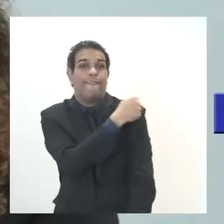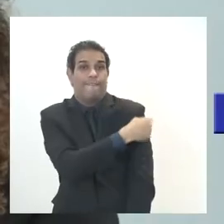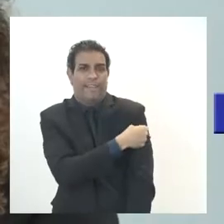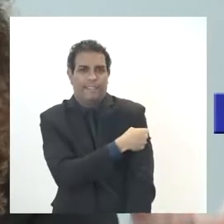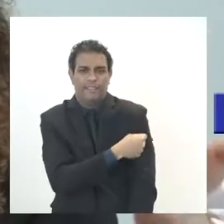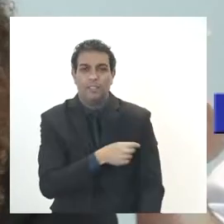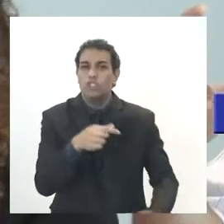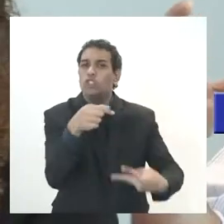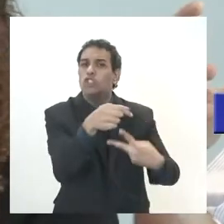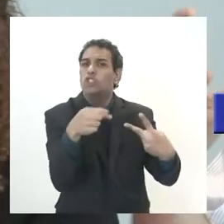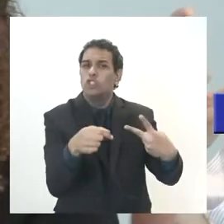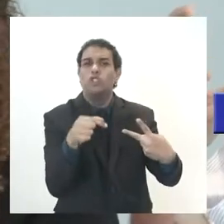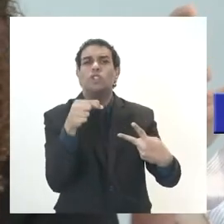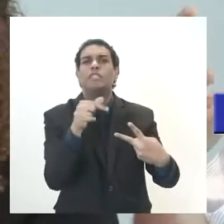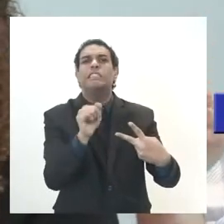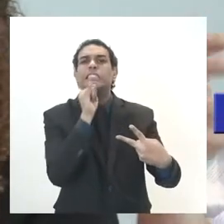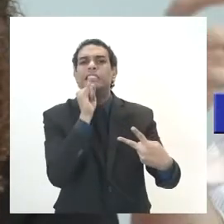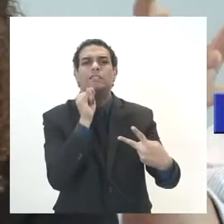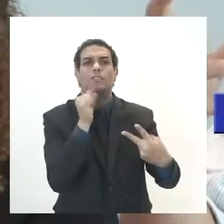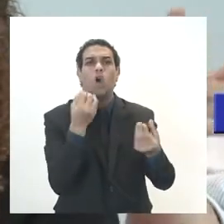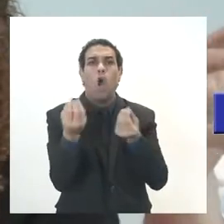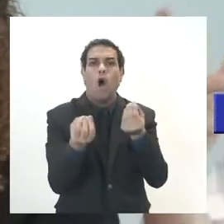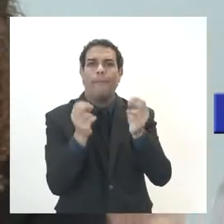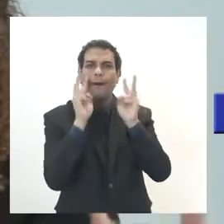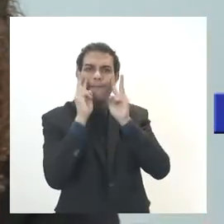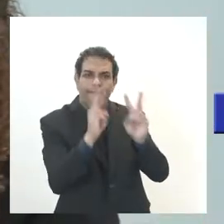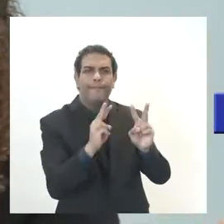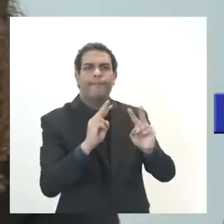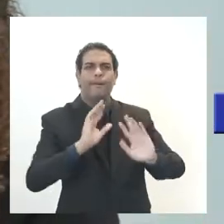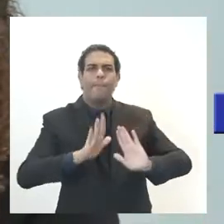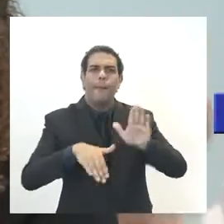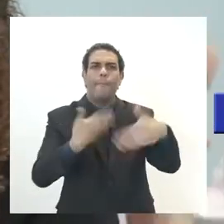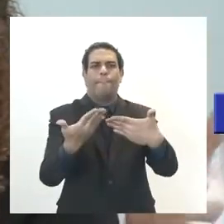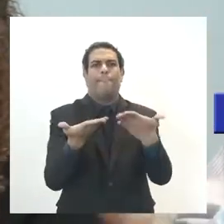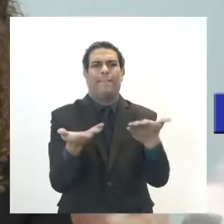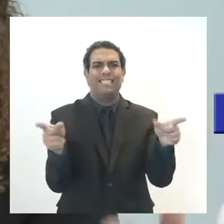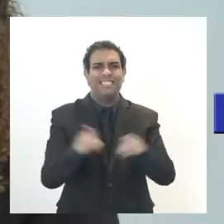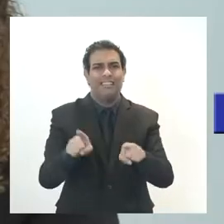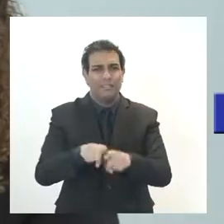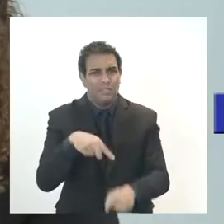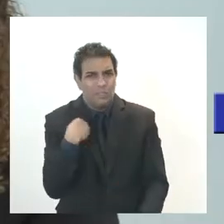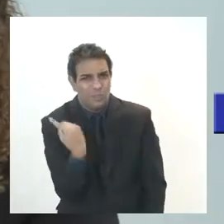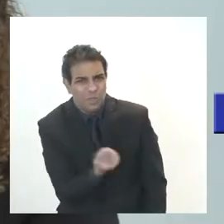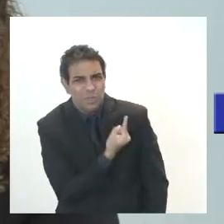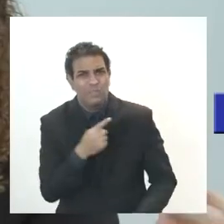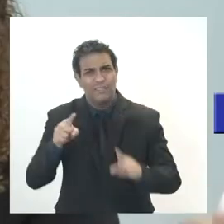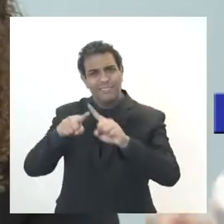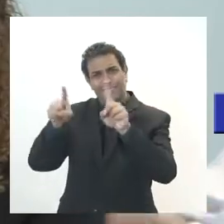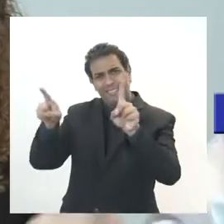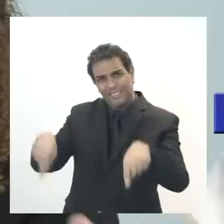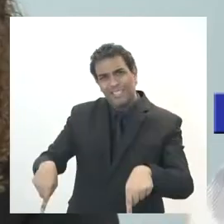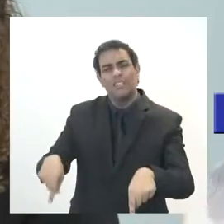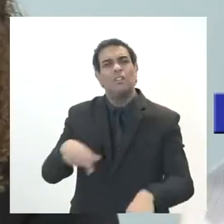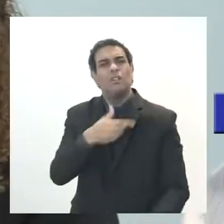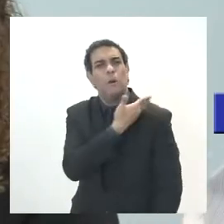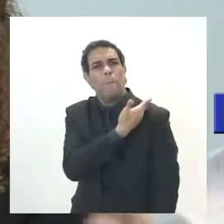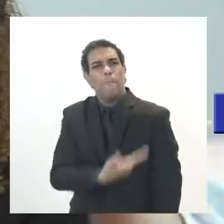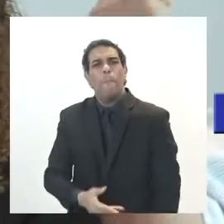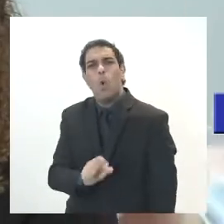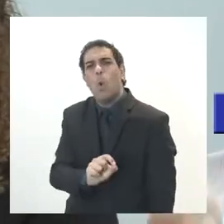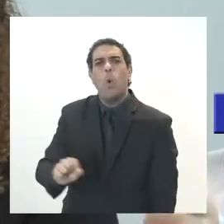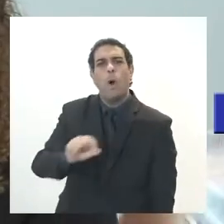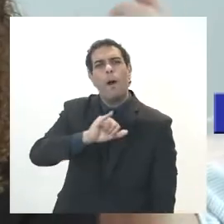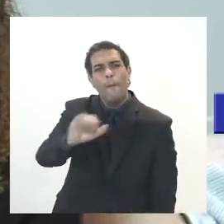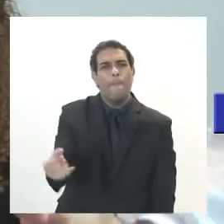e a sessão Esses são exemplos visíveis desse processo mas que nós que estamos no serviço público sabemos todos os dias